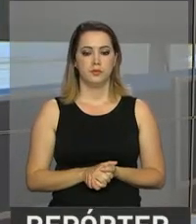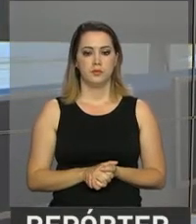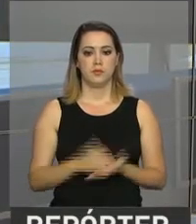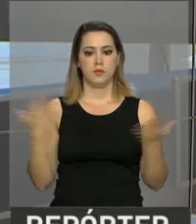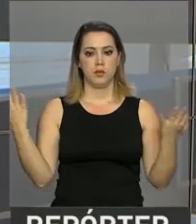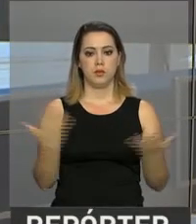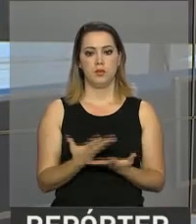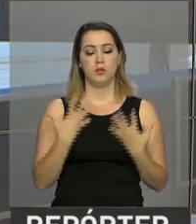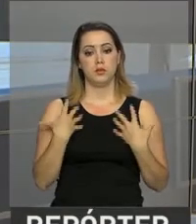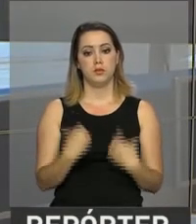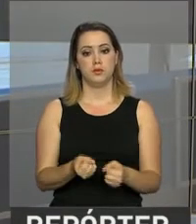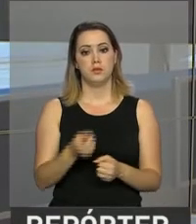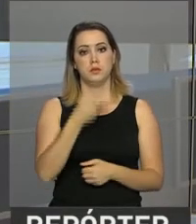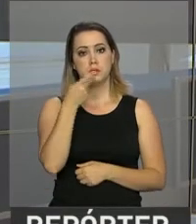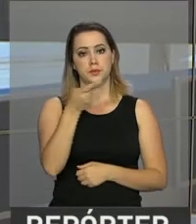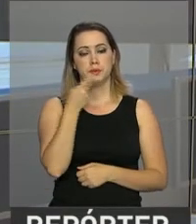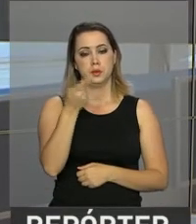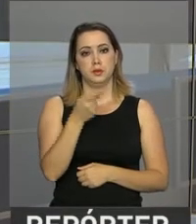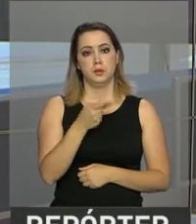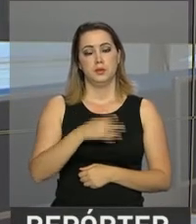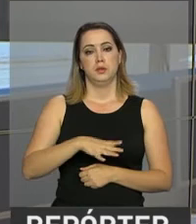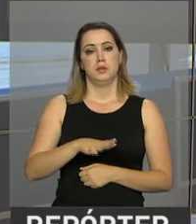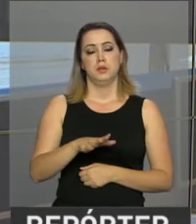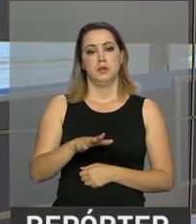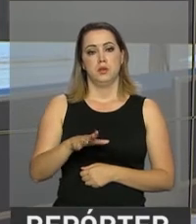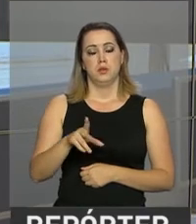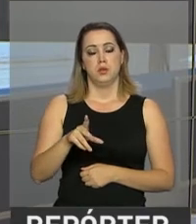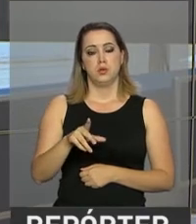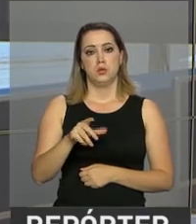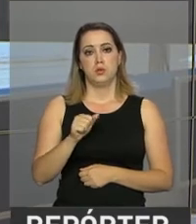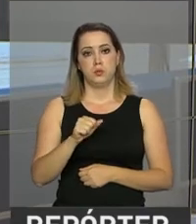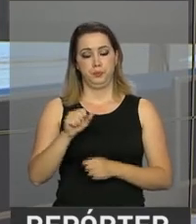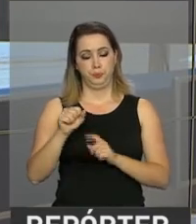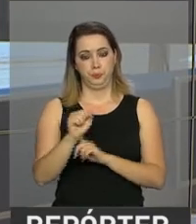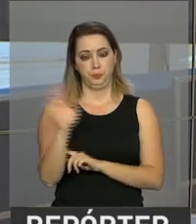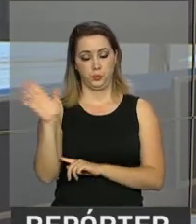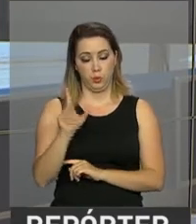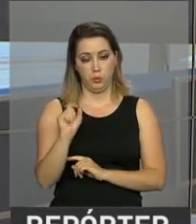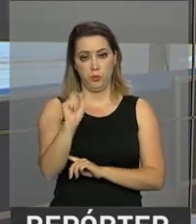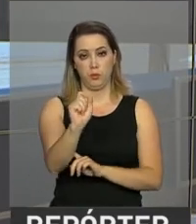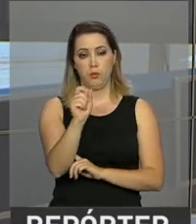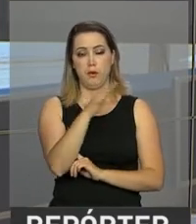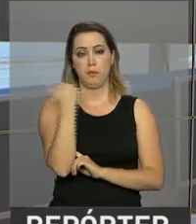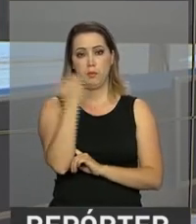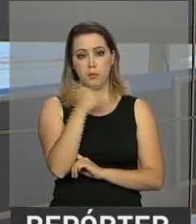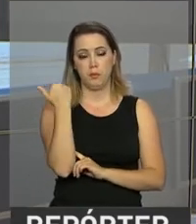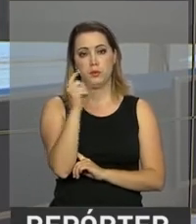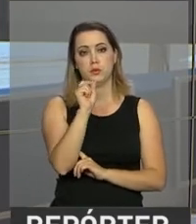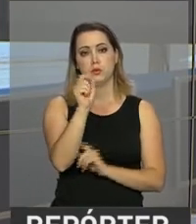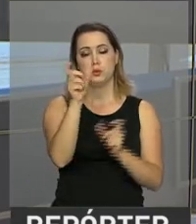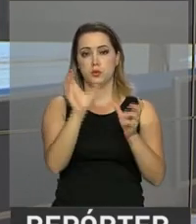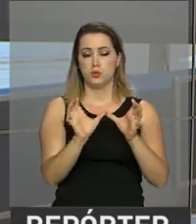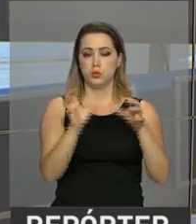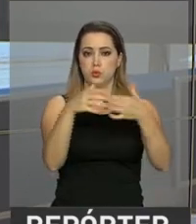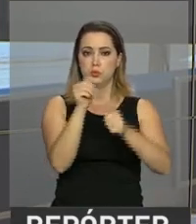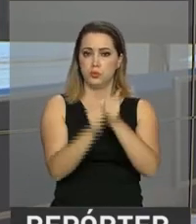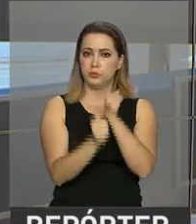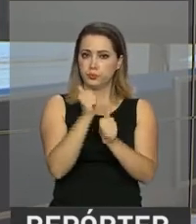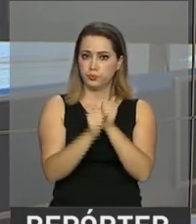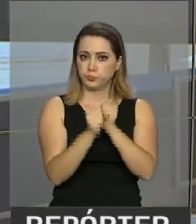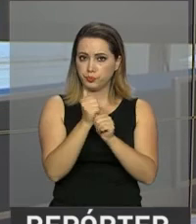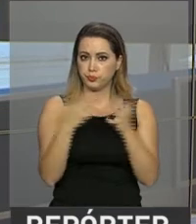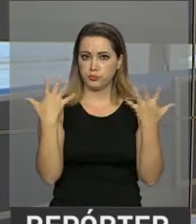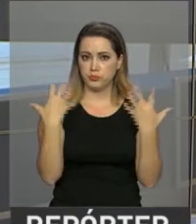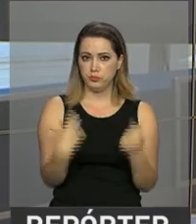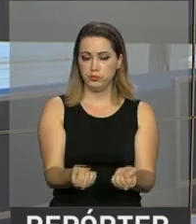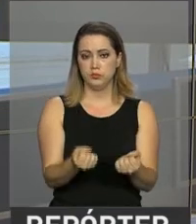Agora vamos falar sobre o adeus às vítimas da tragédia com o avião da Chapecoense. Os corpos dos jogadores, dirigentes do clube e jornalistas